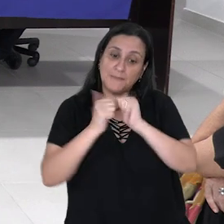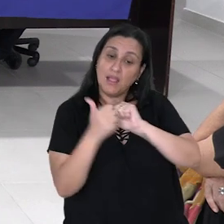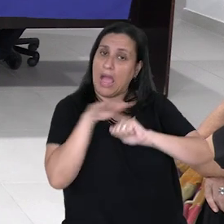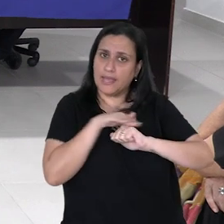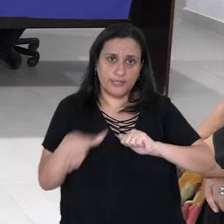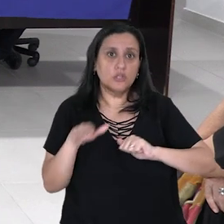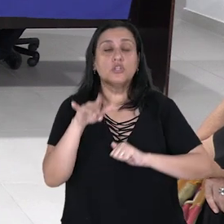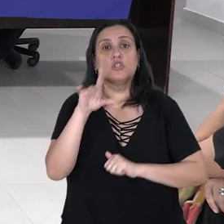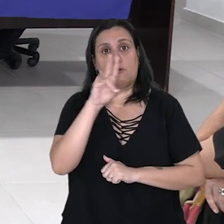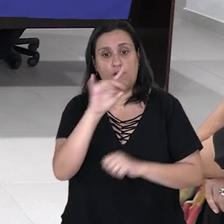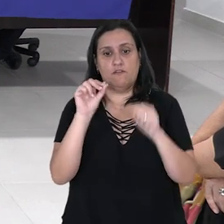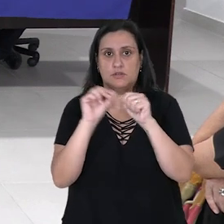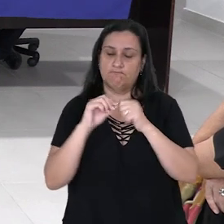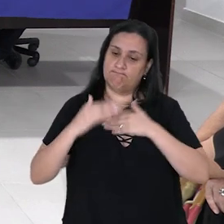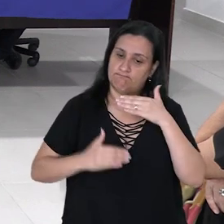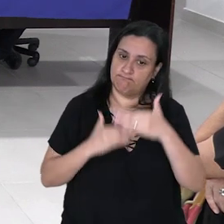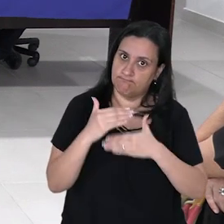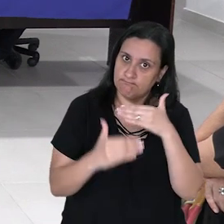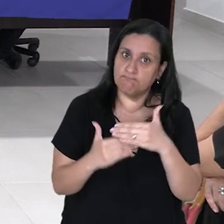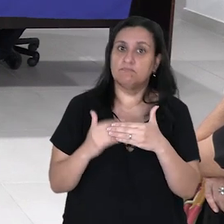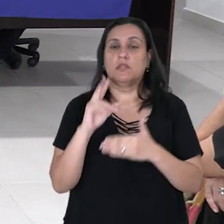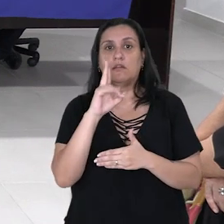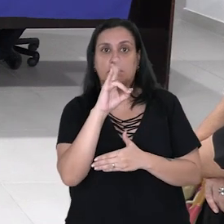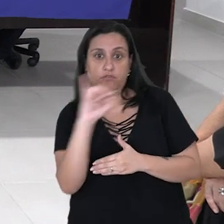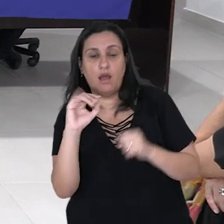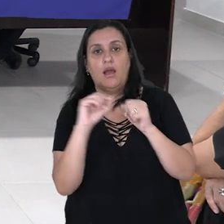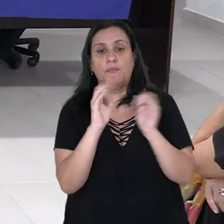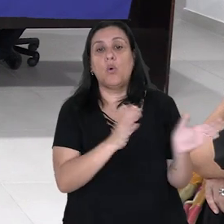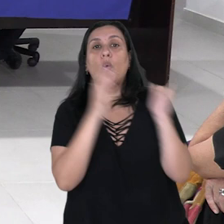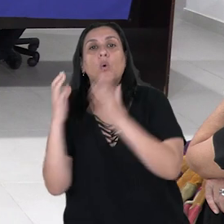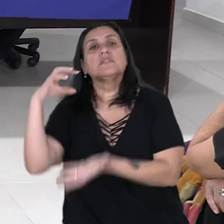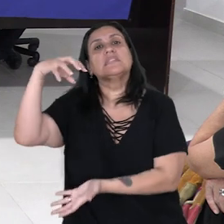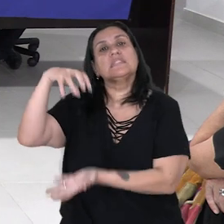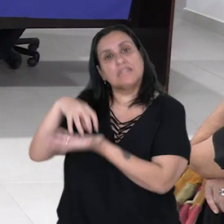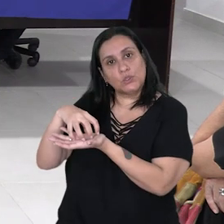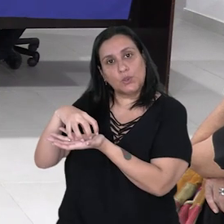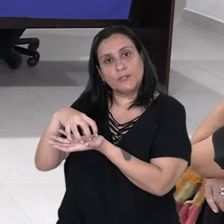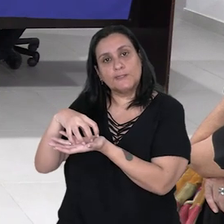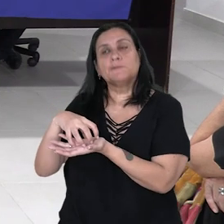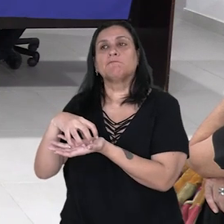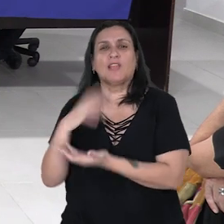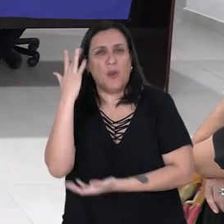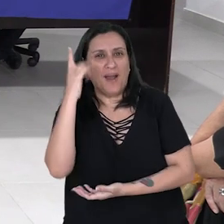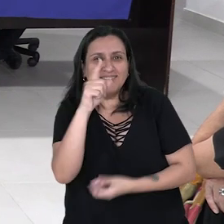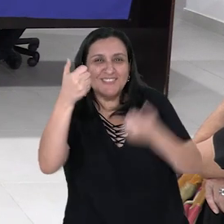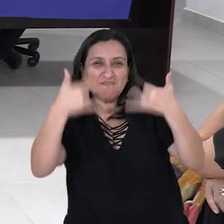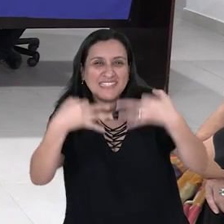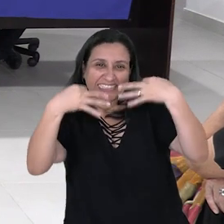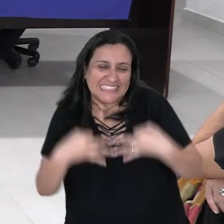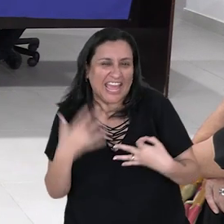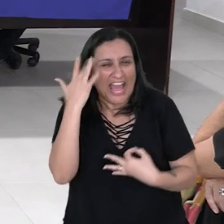gente faz e aí depois vai passar para um outro setor. Espero ter